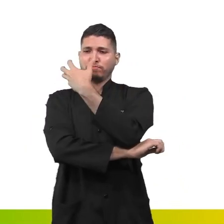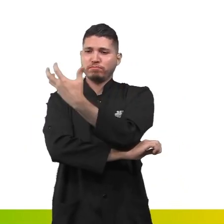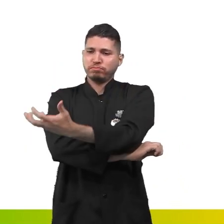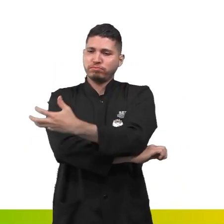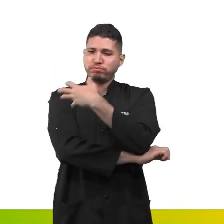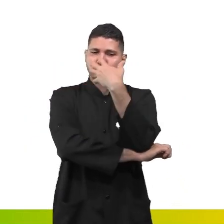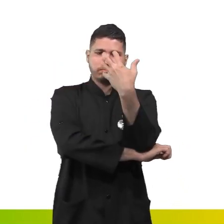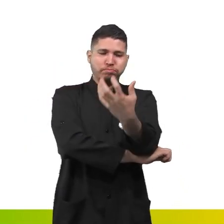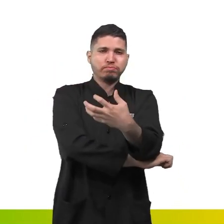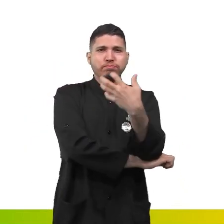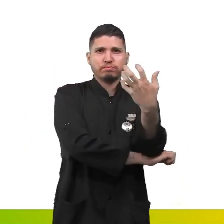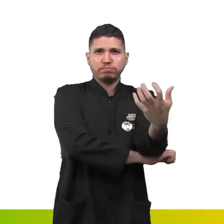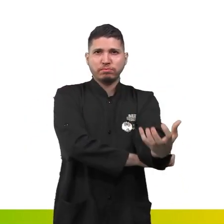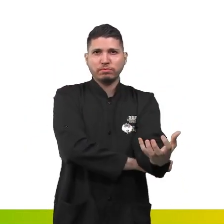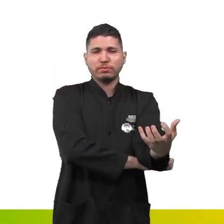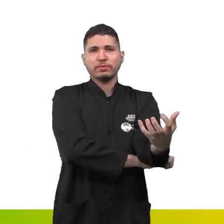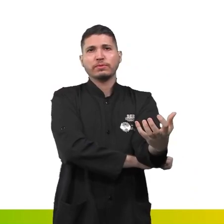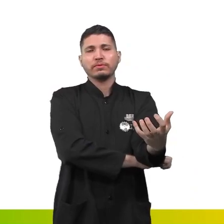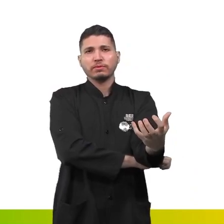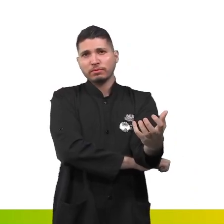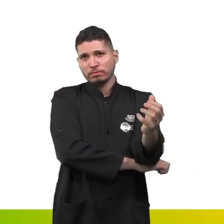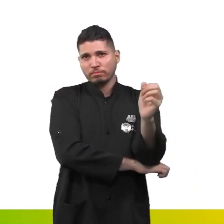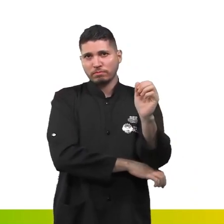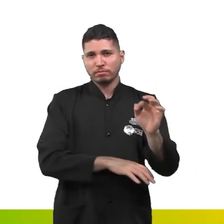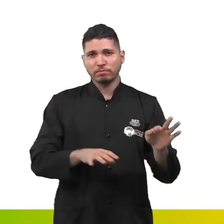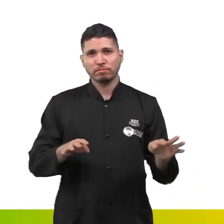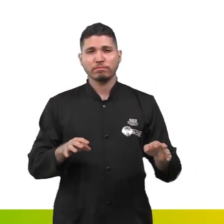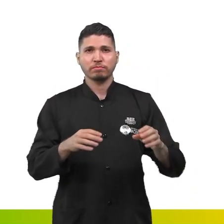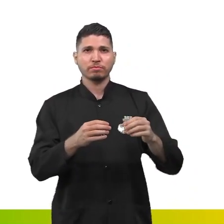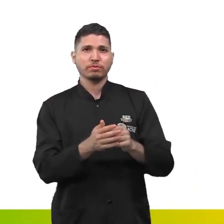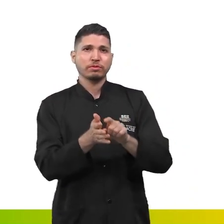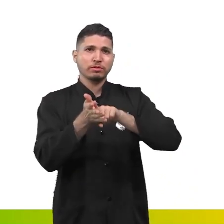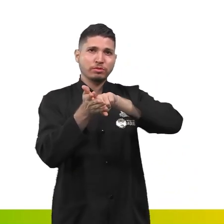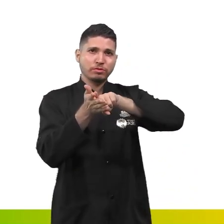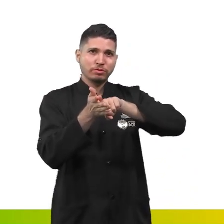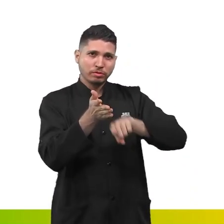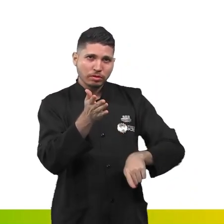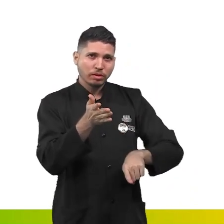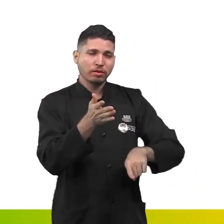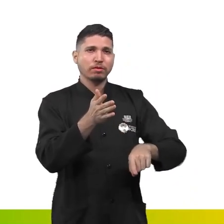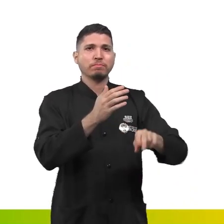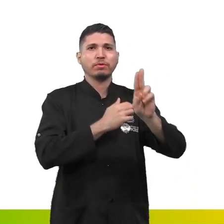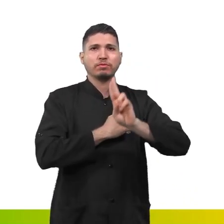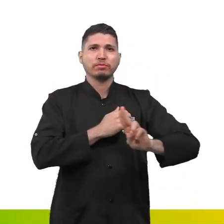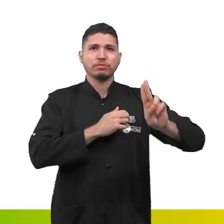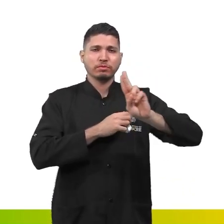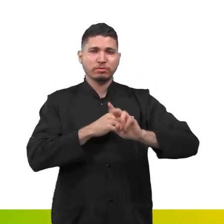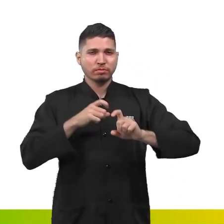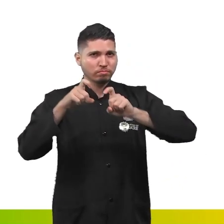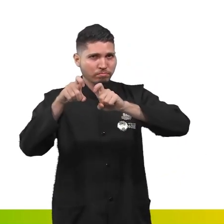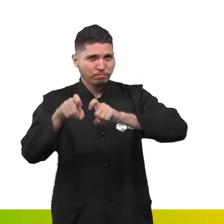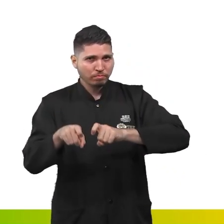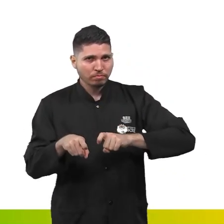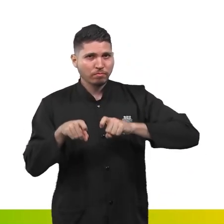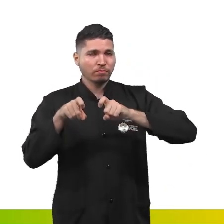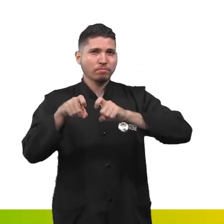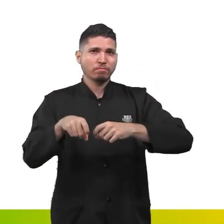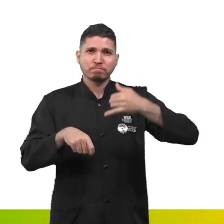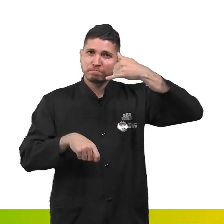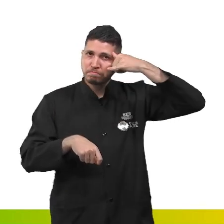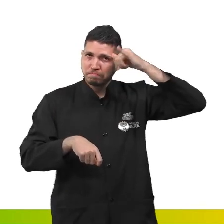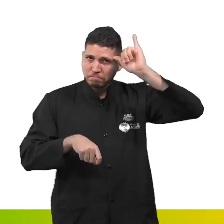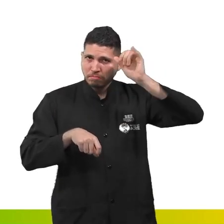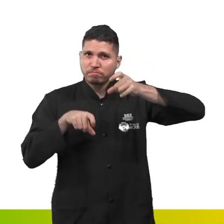ambiental. Tá? Então, tirar a cobertura vegetal da floresta, seja para a agricultura, seja para a